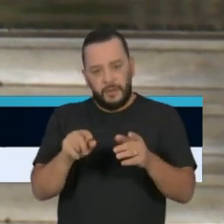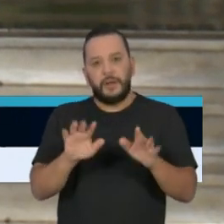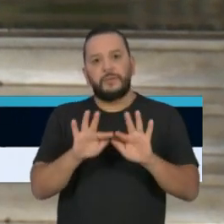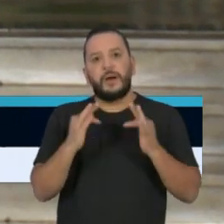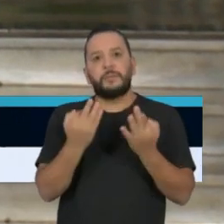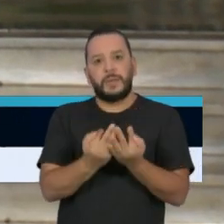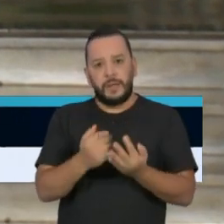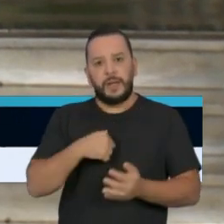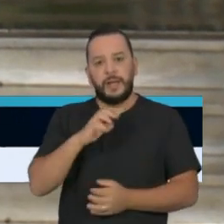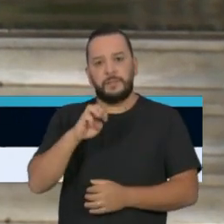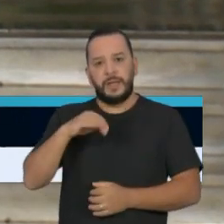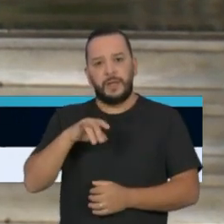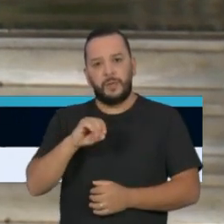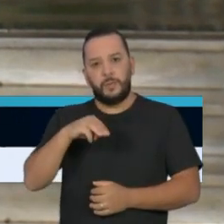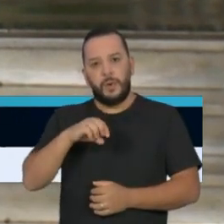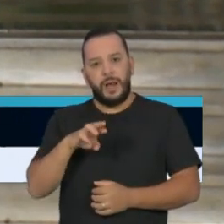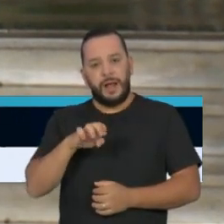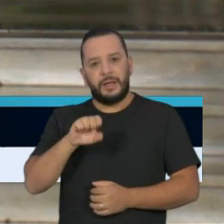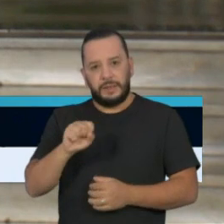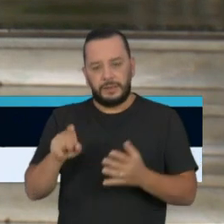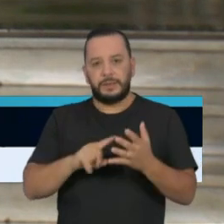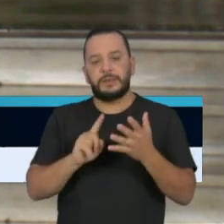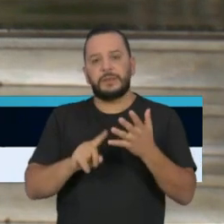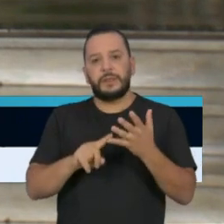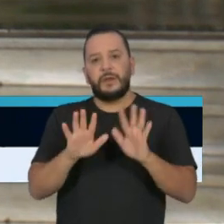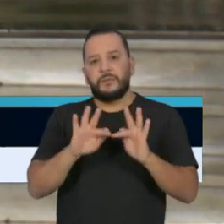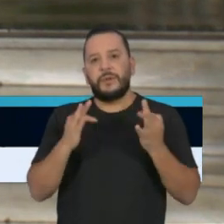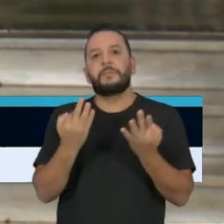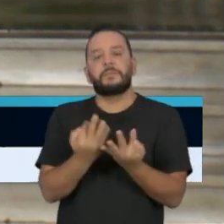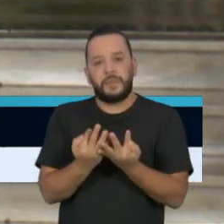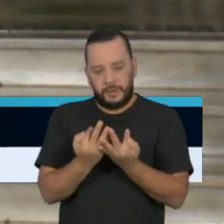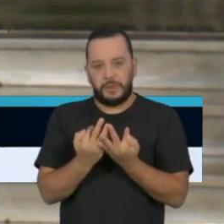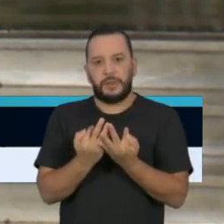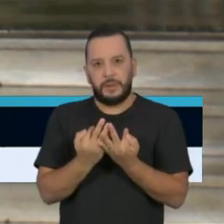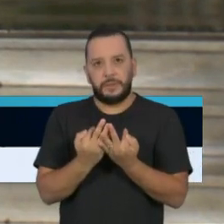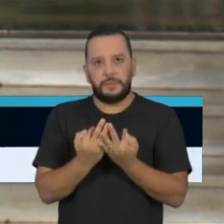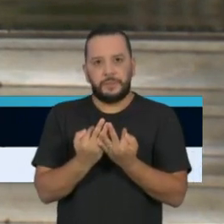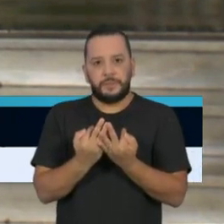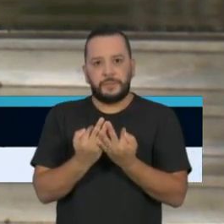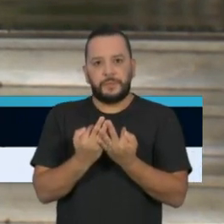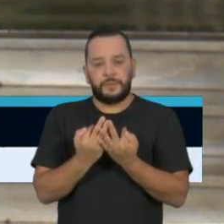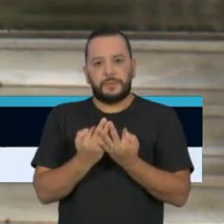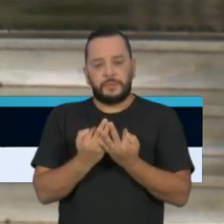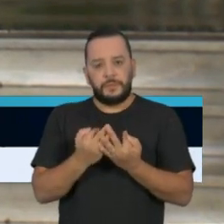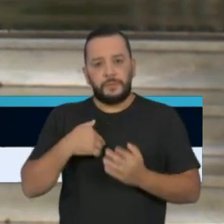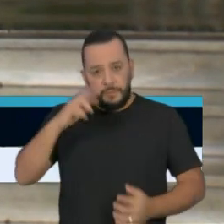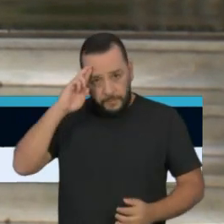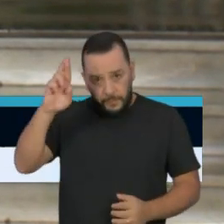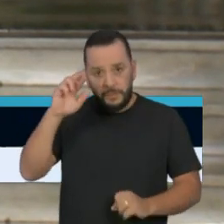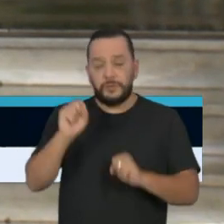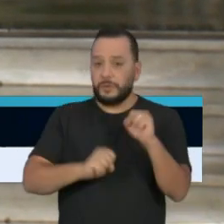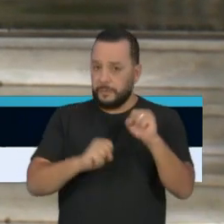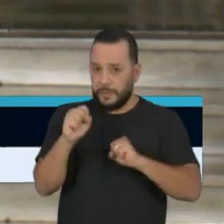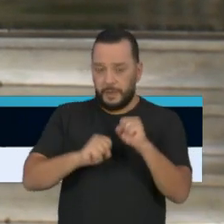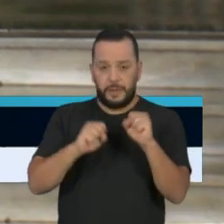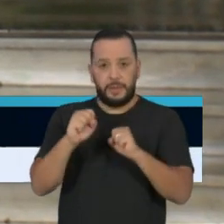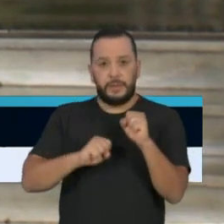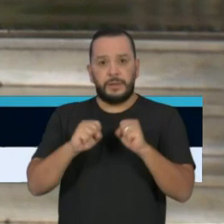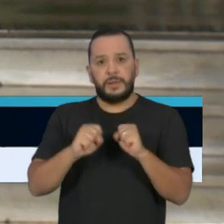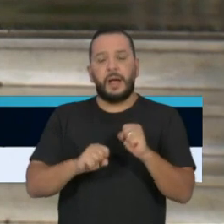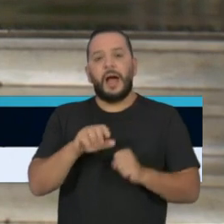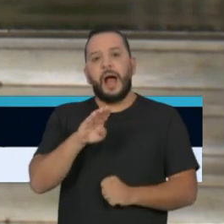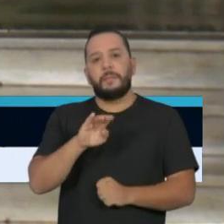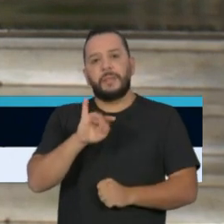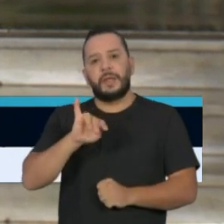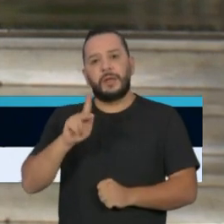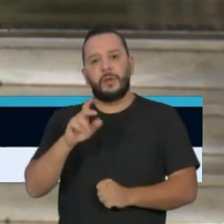família Hermírio de Moraes, a família do empresário Abílio